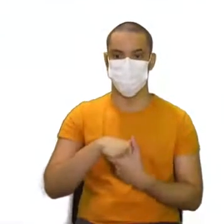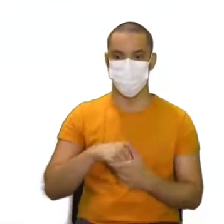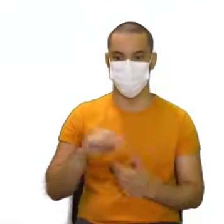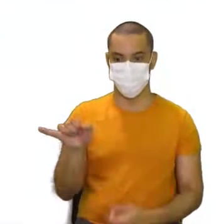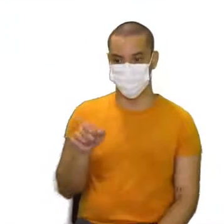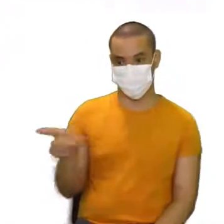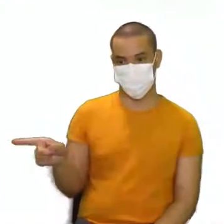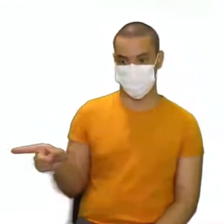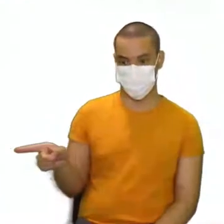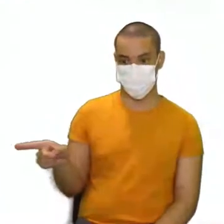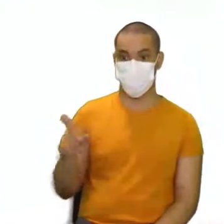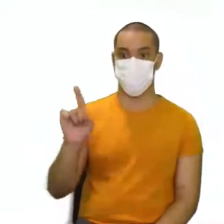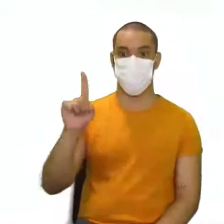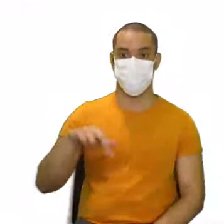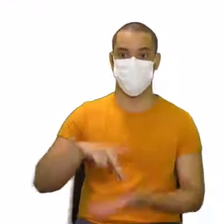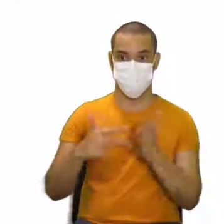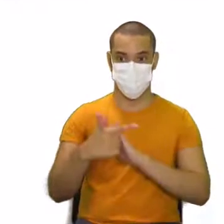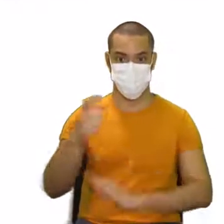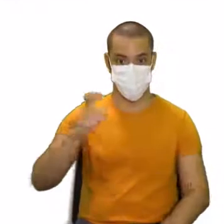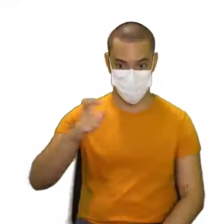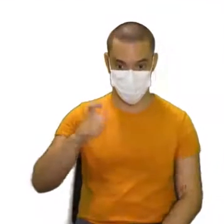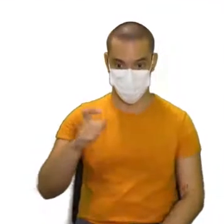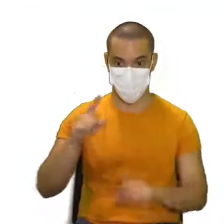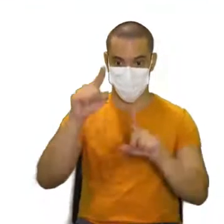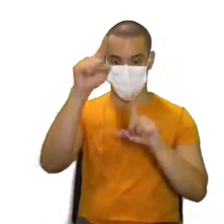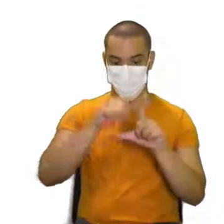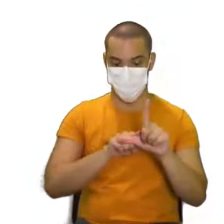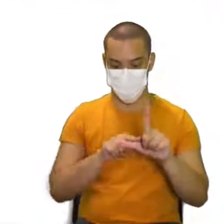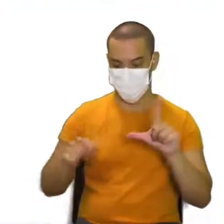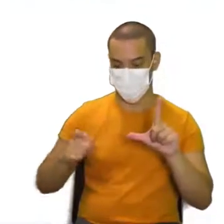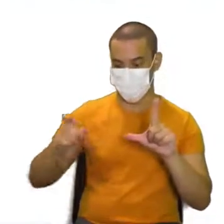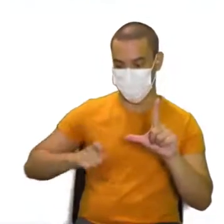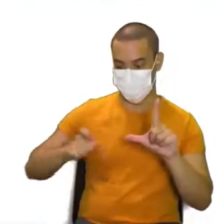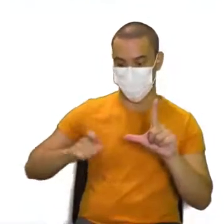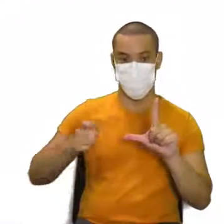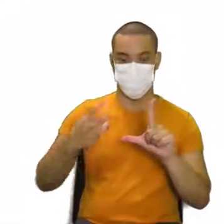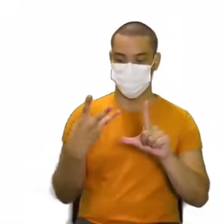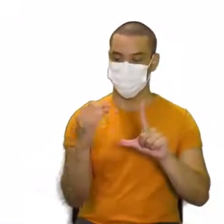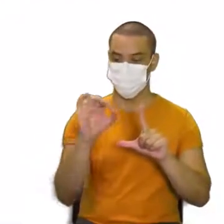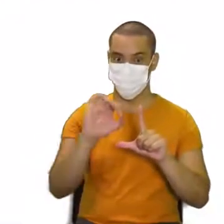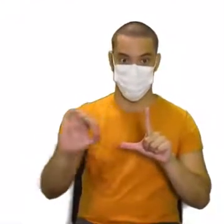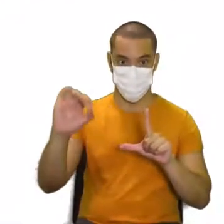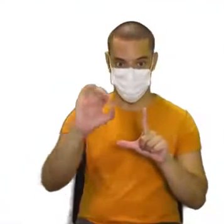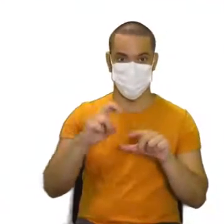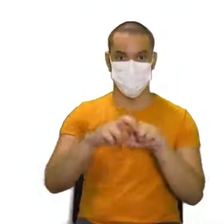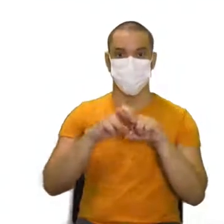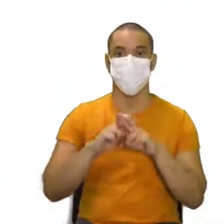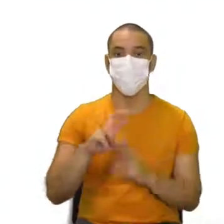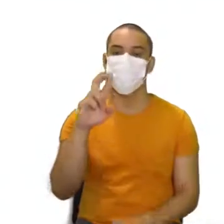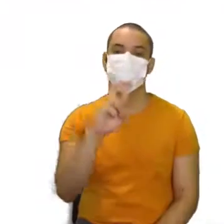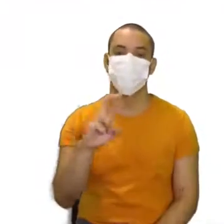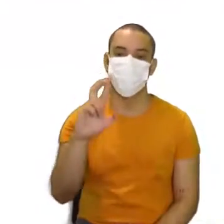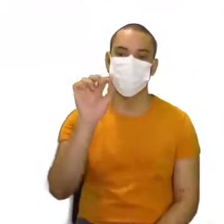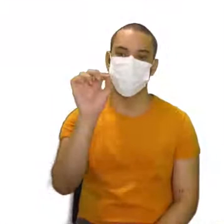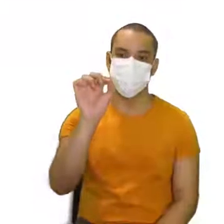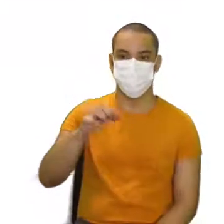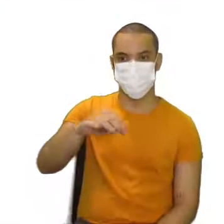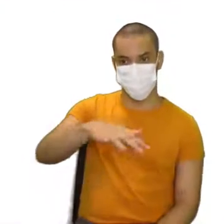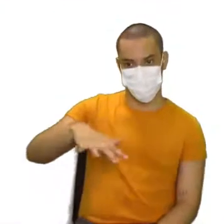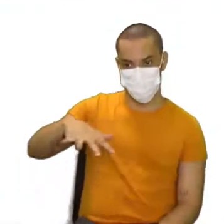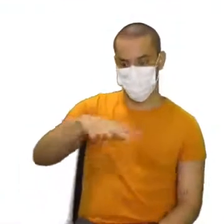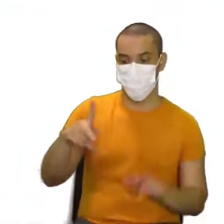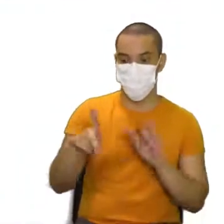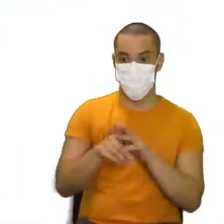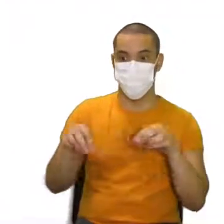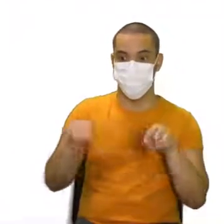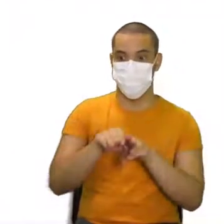peixes se formando um ângulo de 30° Então você observa que com campo magnético